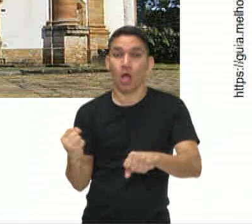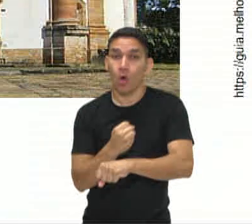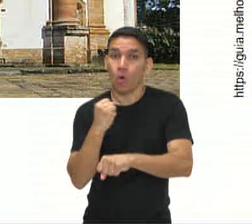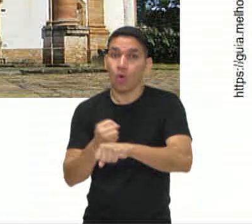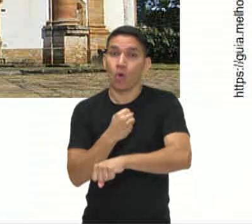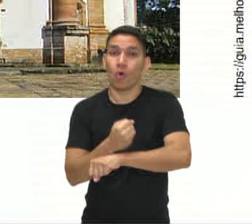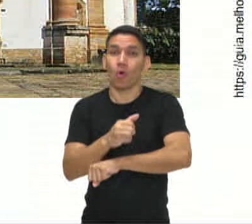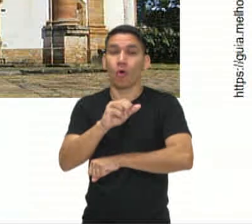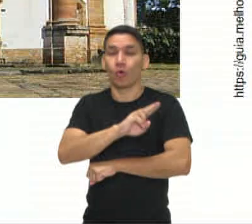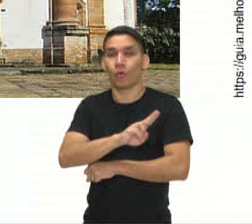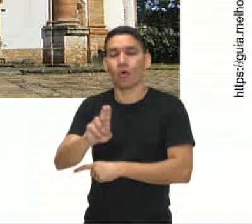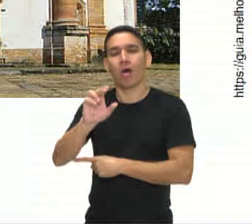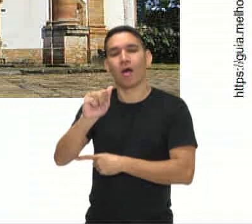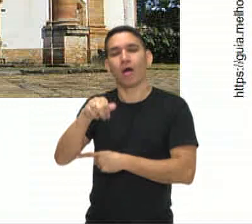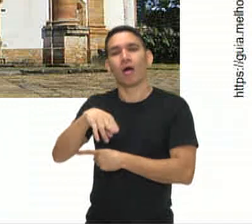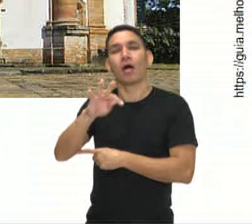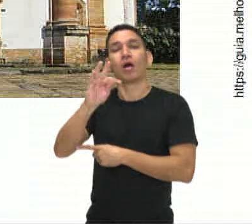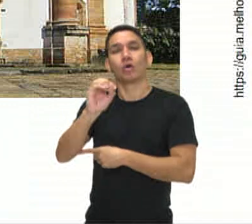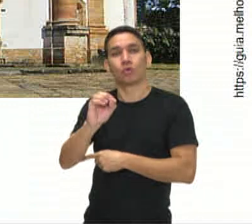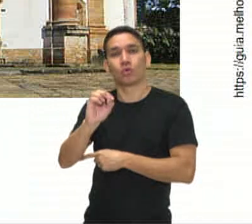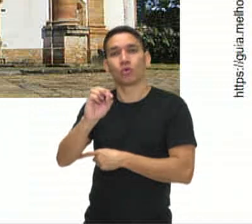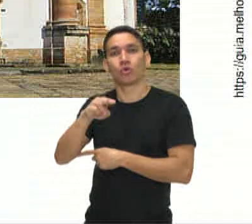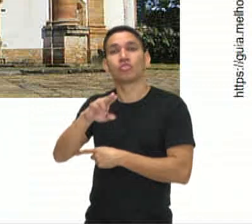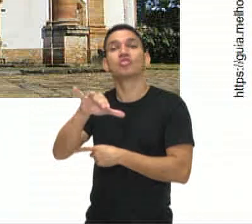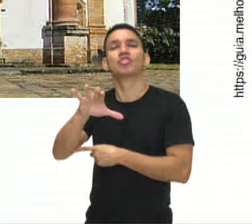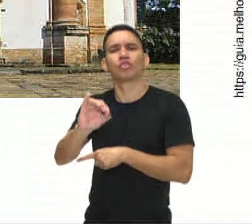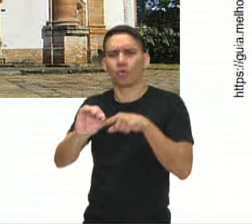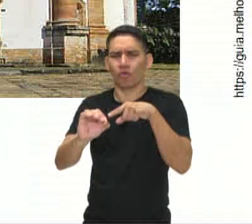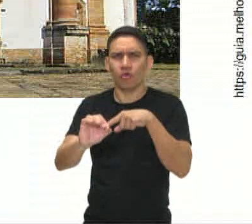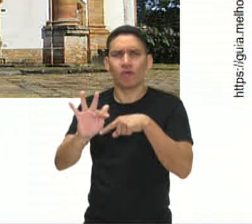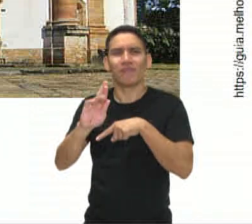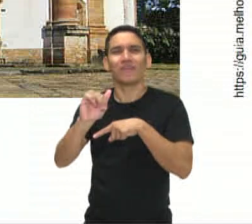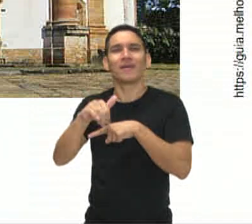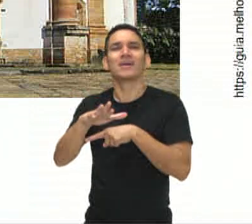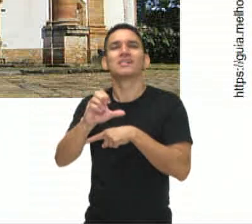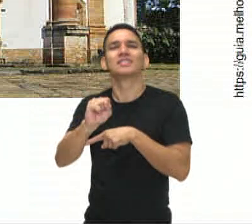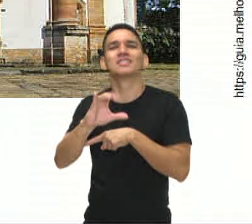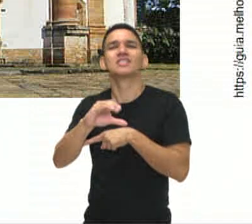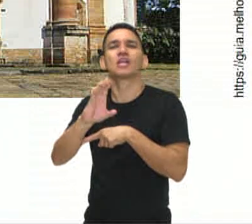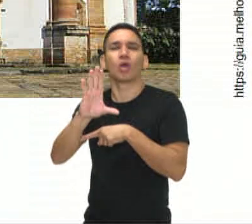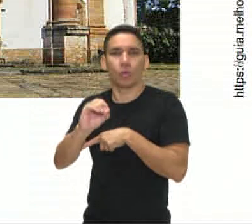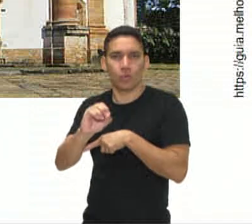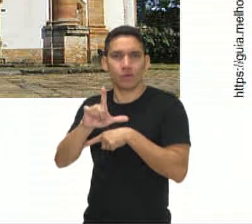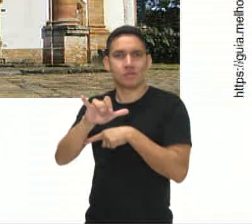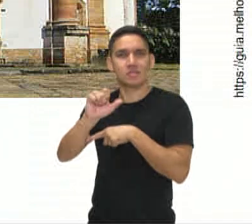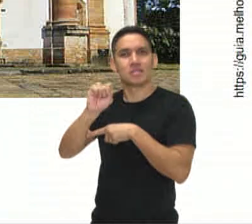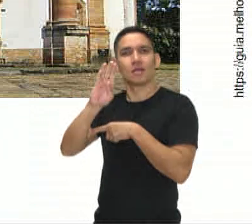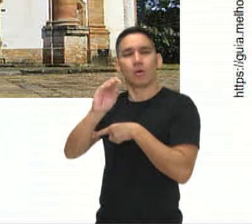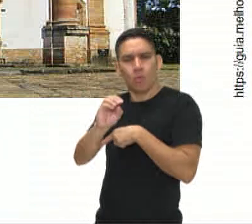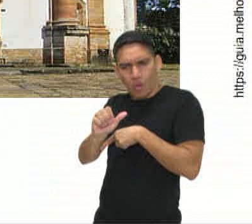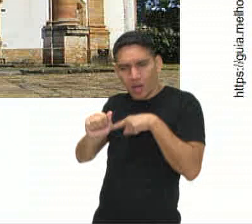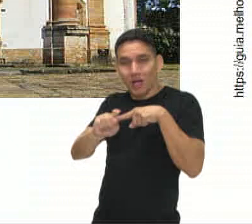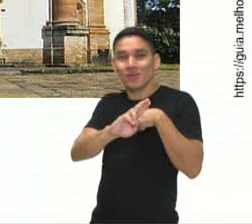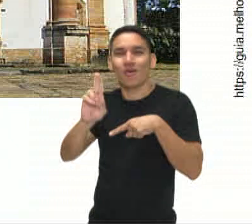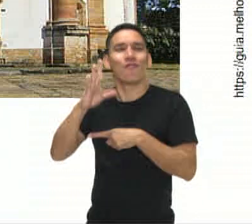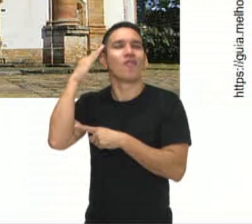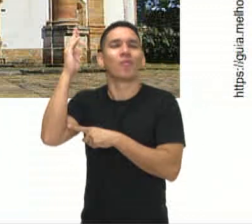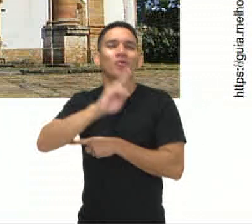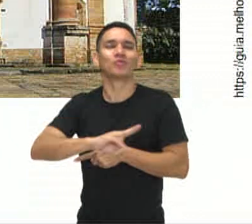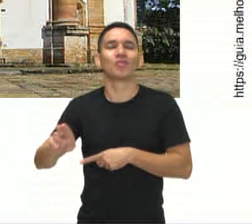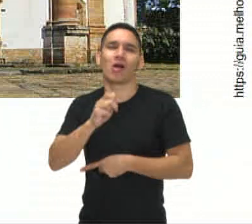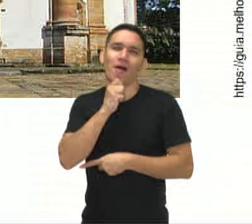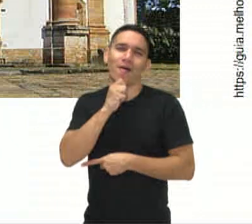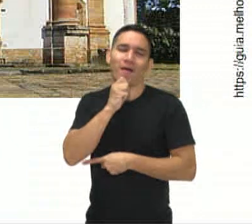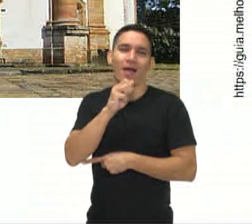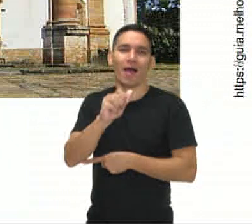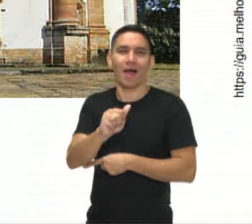Francisco Lisboa, o famoso Aleijadinho, que foi um importante escultor, entalhador e arquiteto